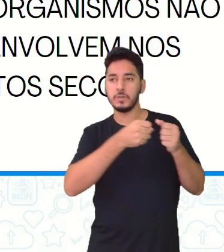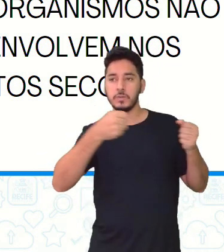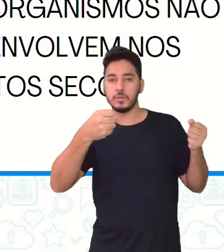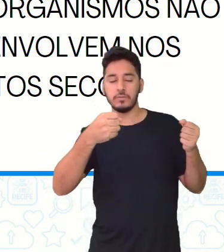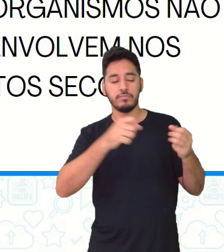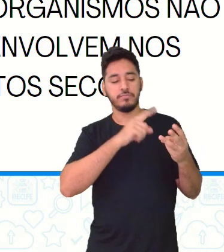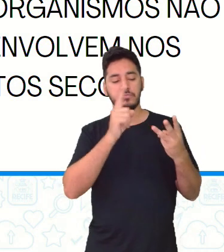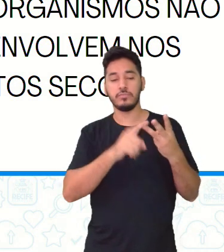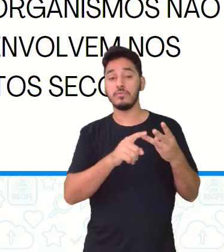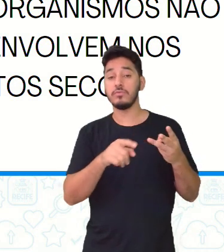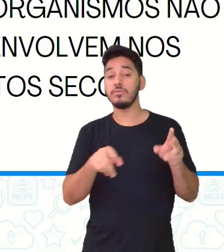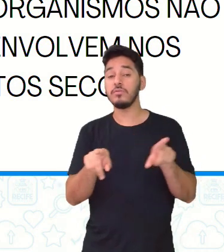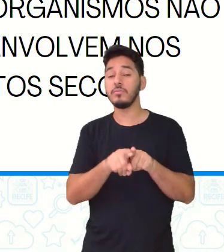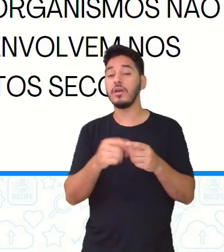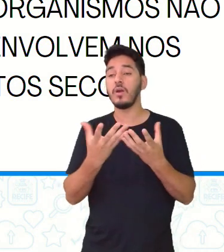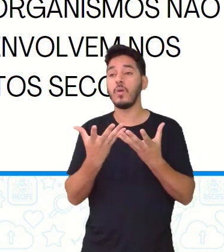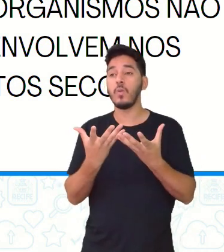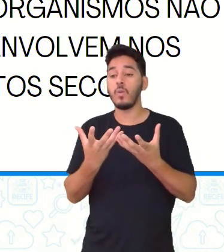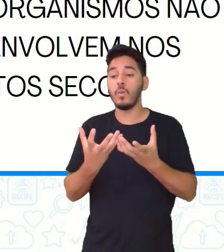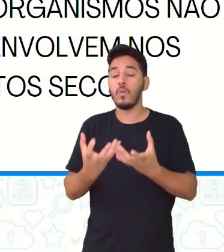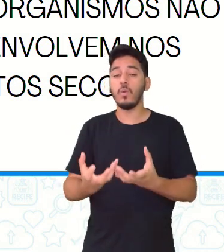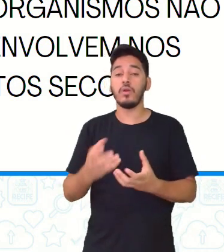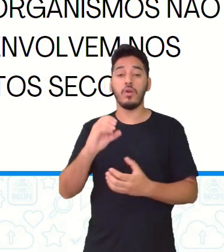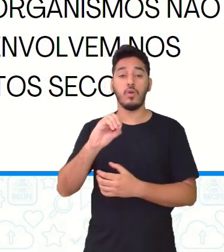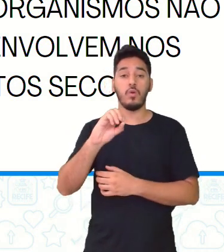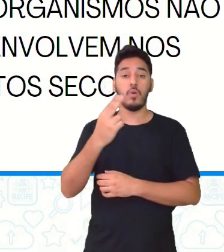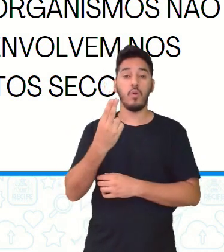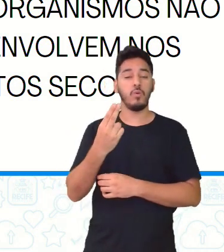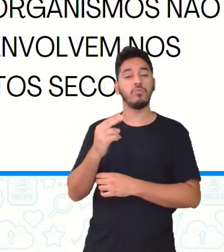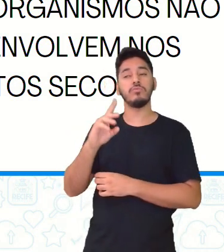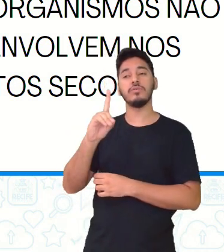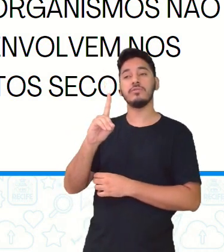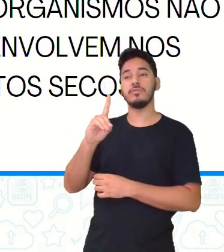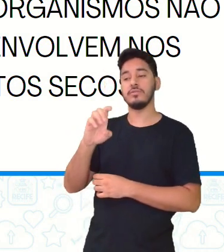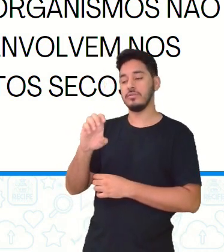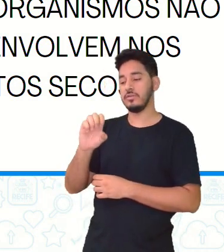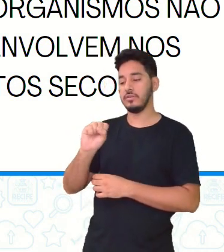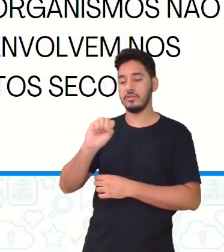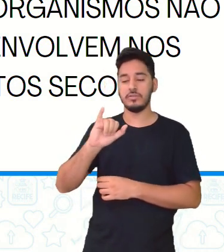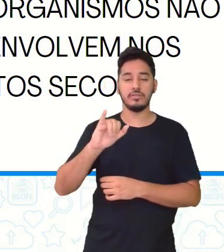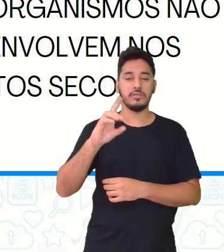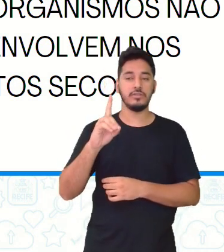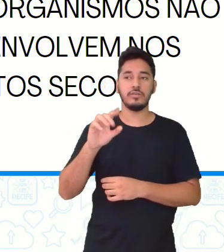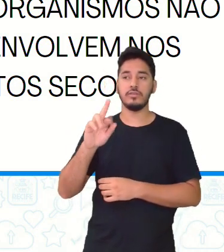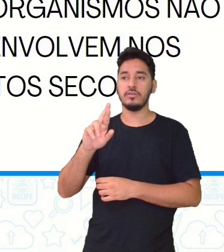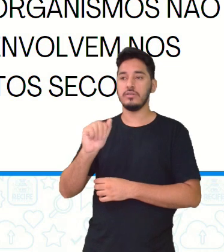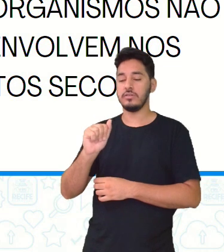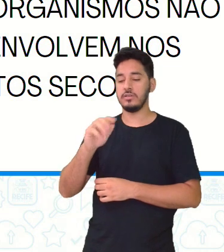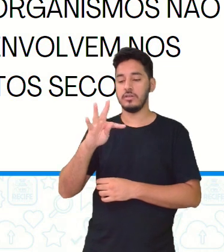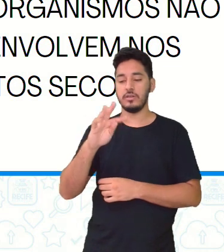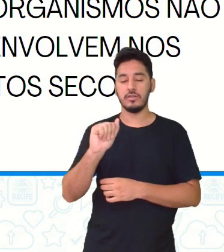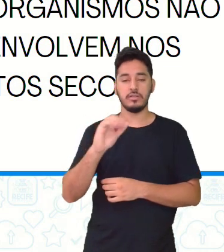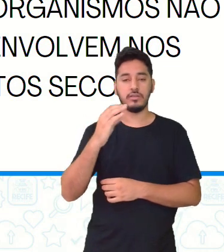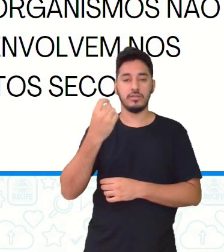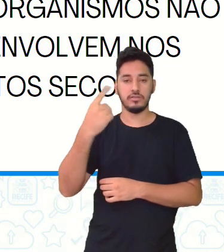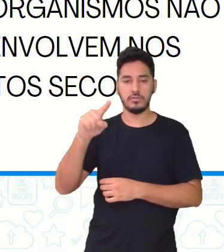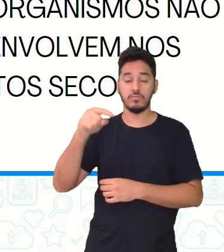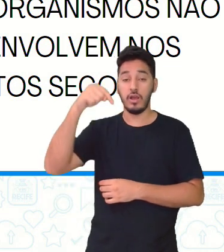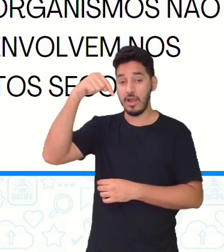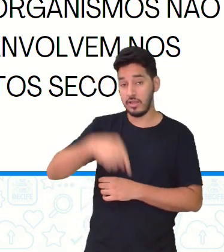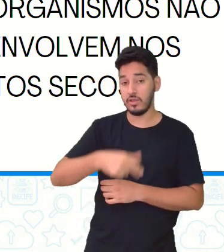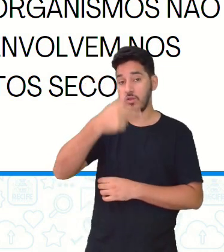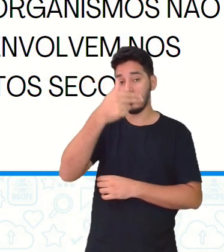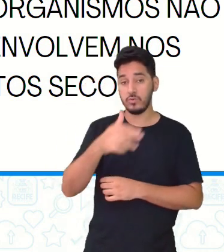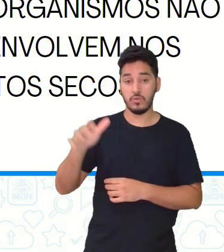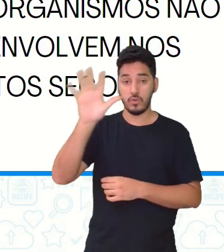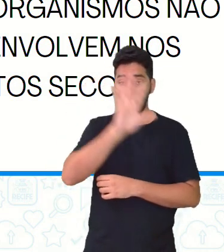a secagem ou desidratação do alimento. Aqui no Nordeste, por exemplo, a gente